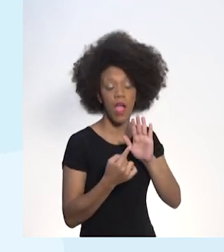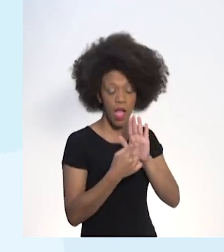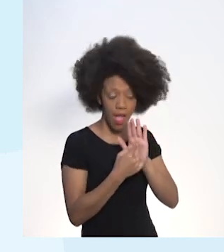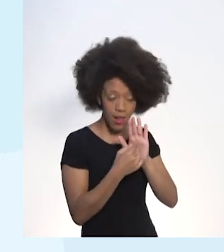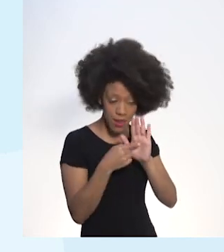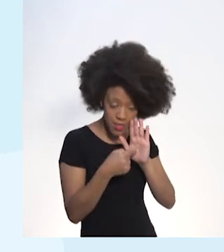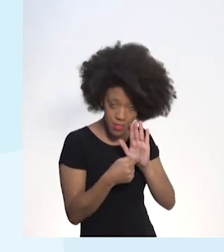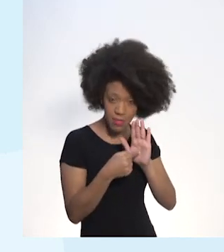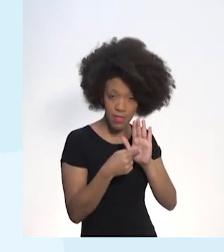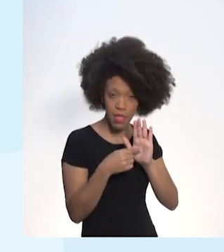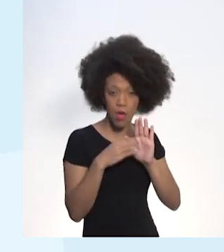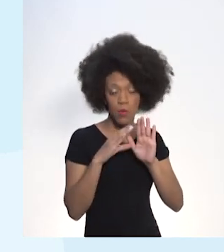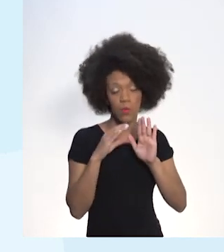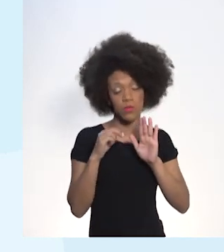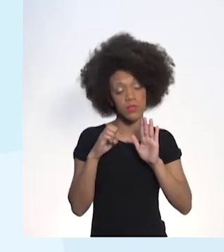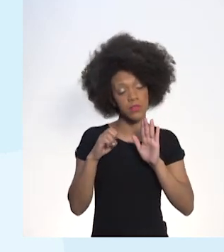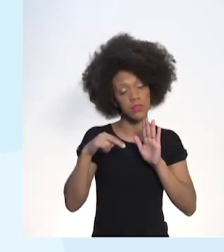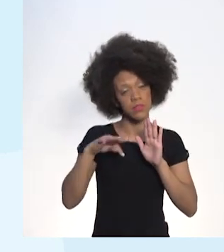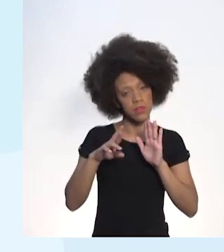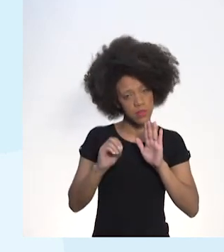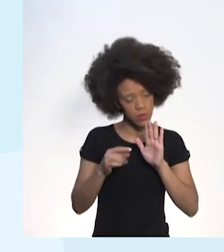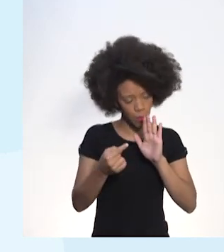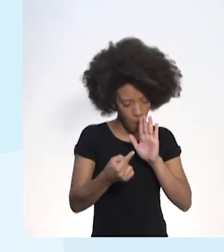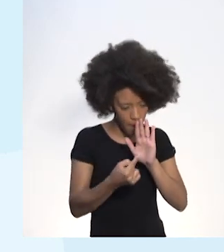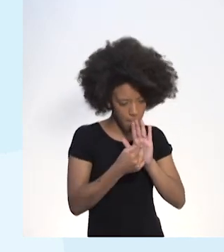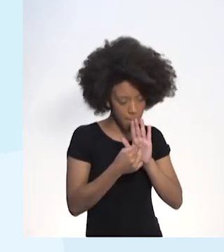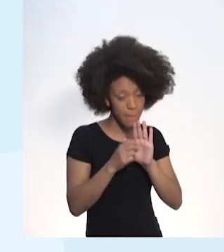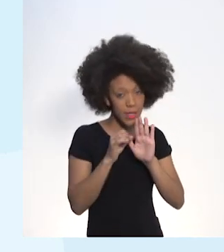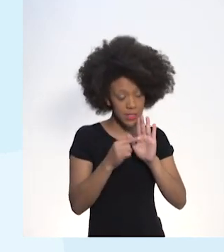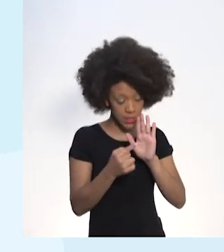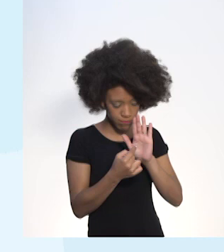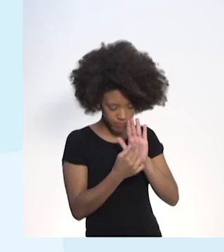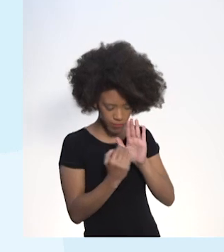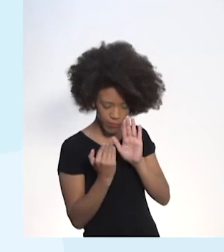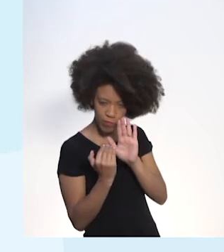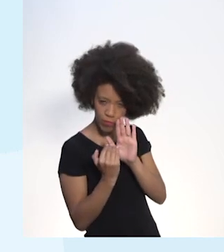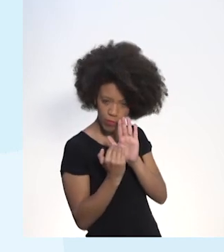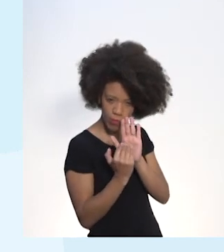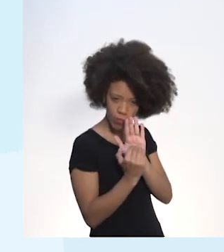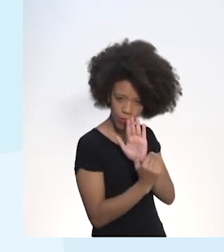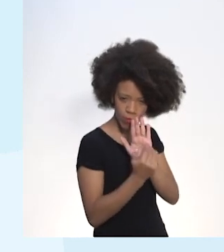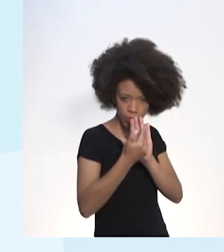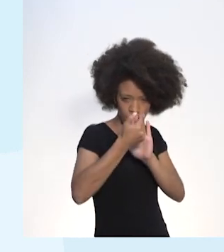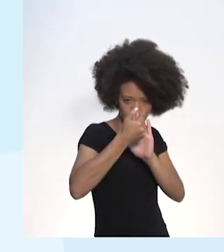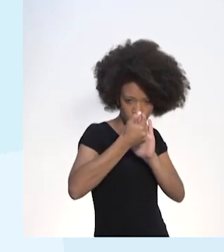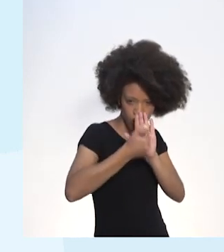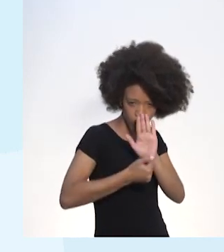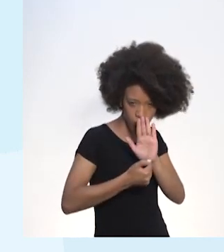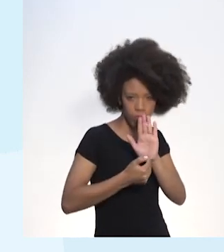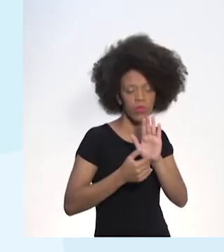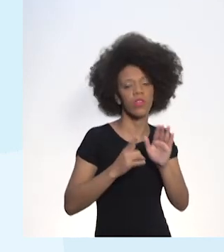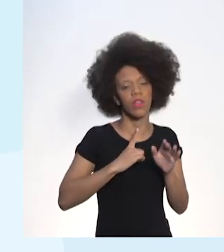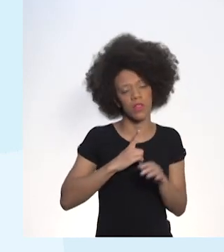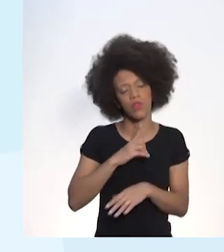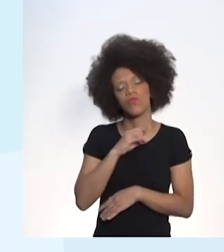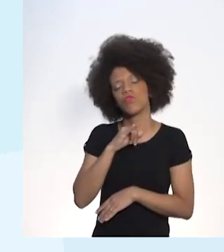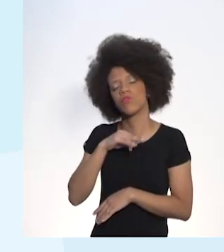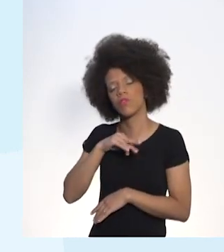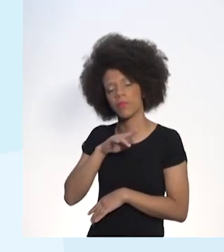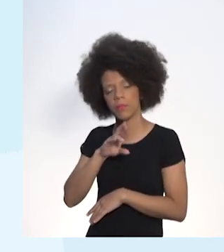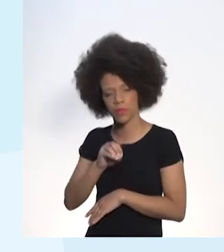da circunferência. Se você traçar uma reta a partir dali, tocando nas duas bordas, você vai ter o diâmetro,